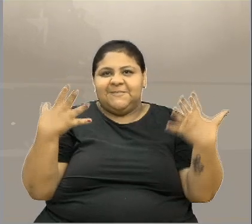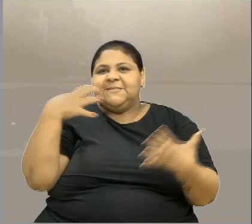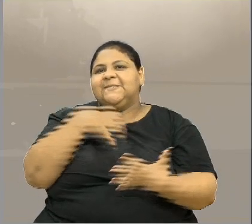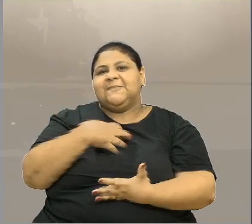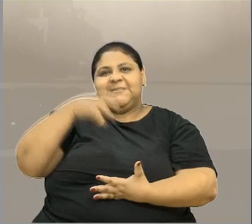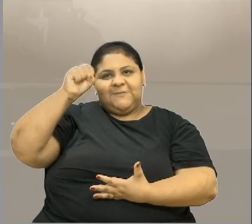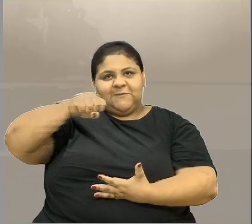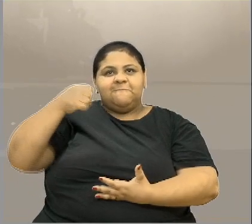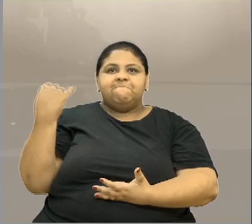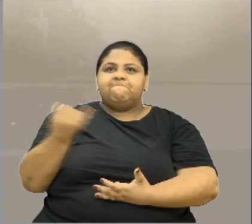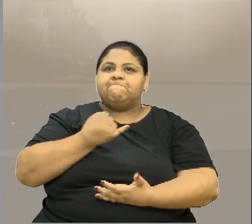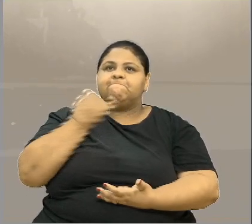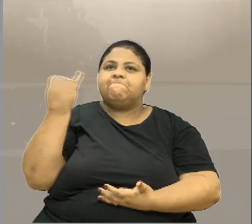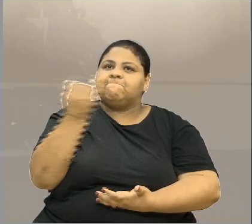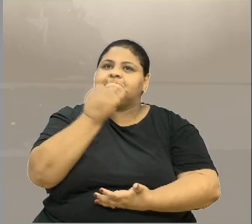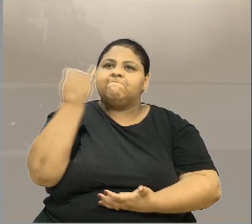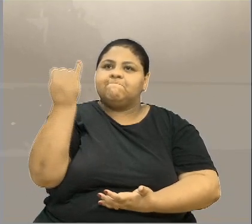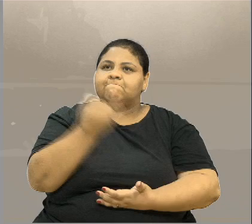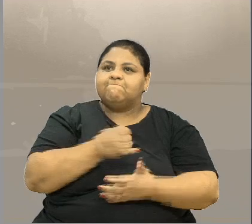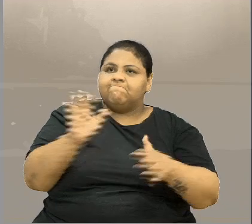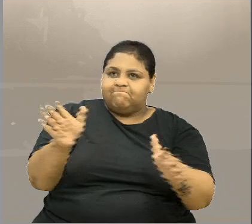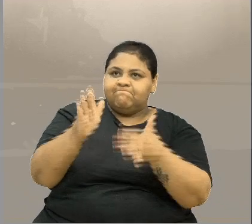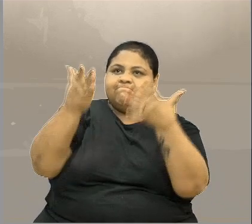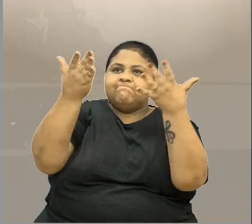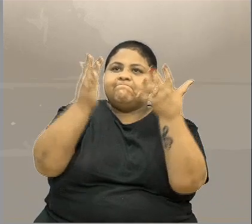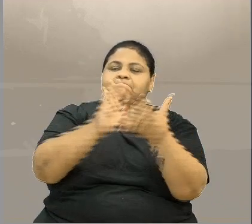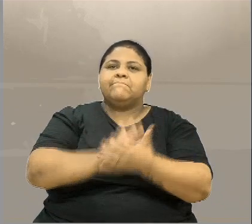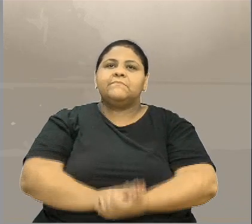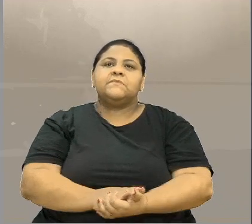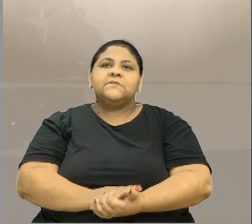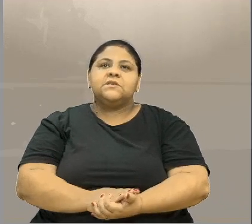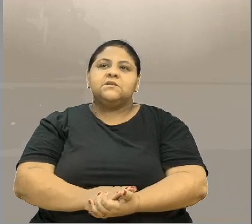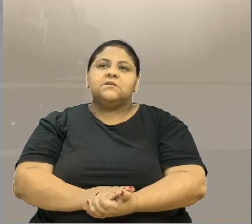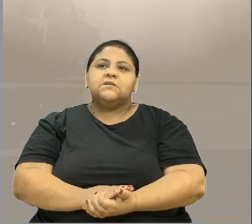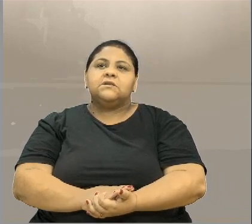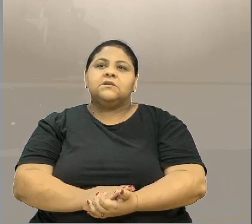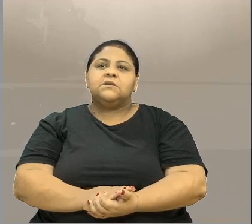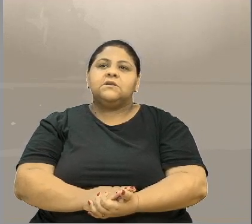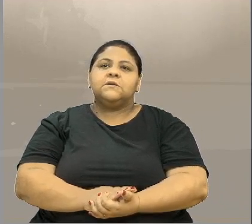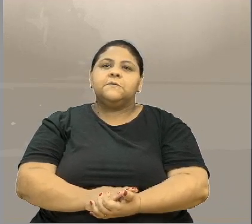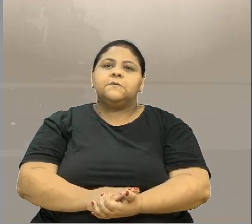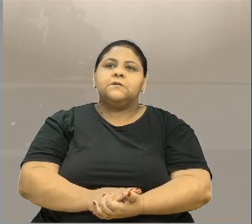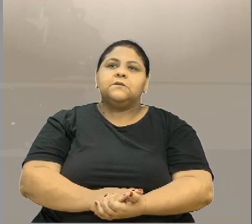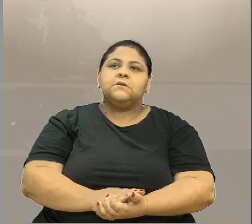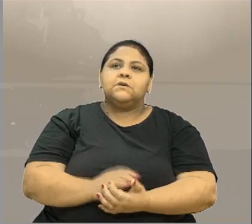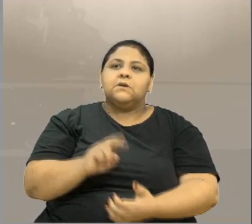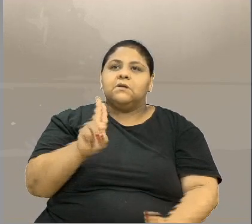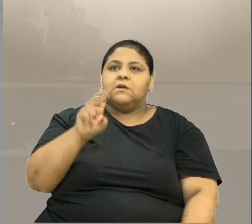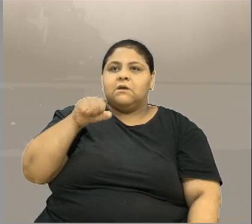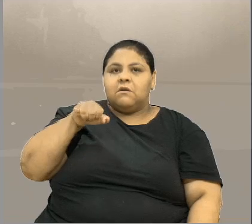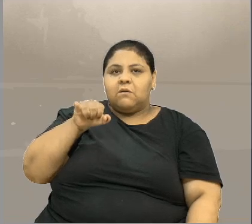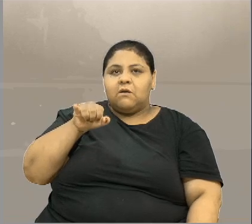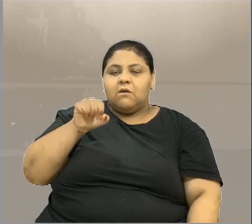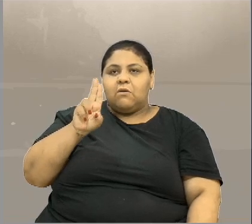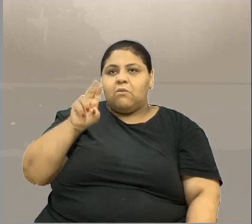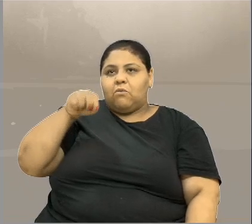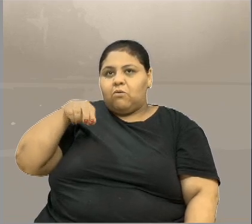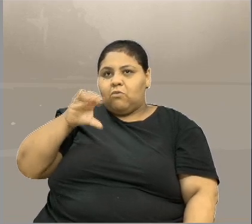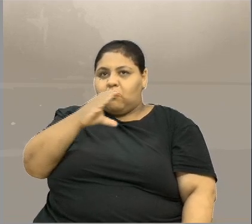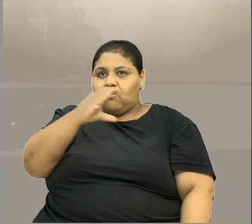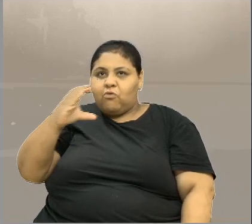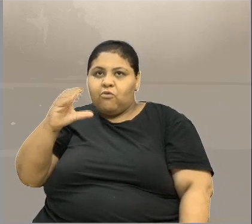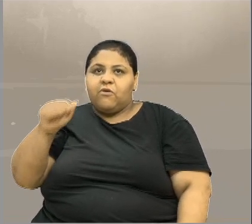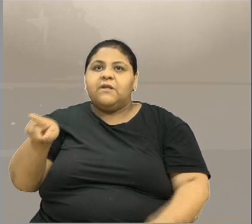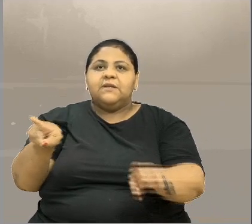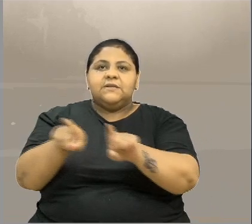assim importante da gente estar fomentando, né? A Única também conseguiu, né, com os valores arrecadados na inscrição